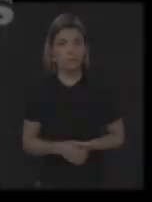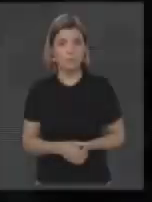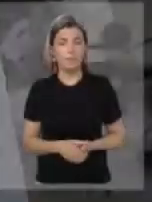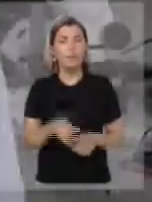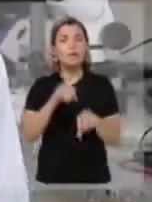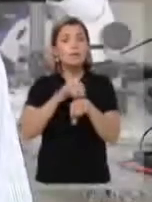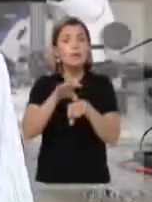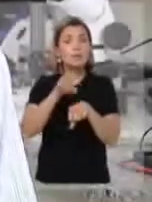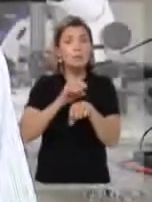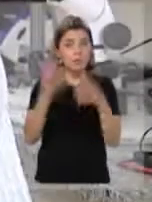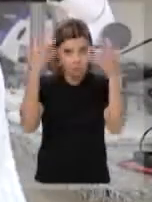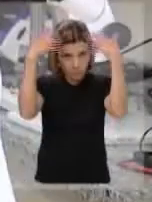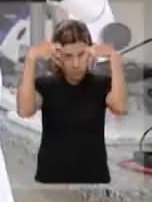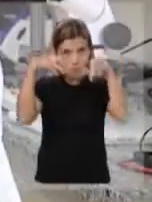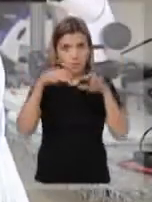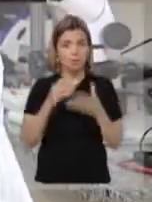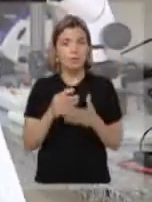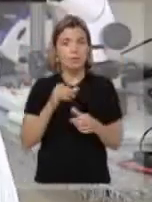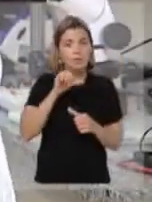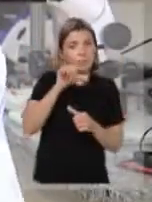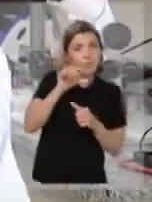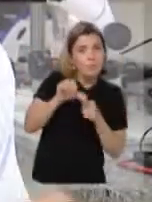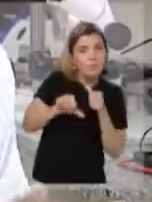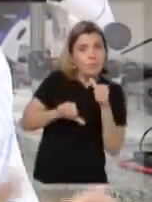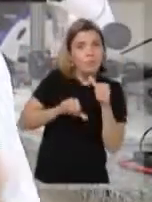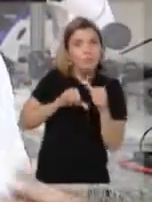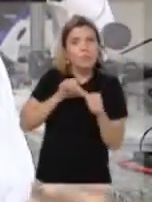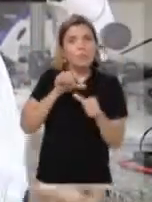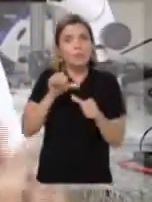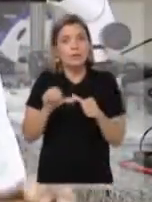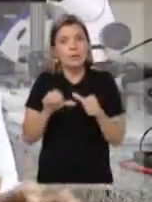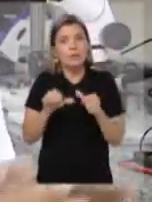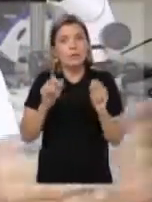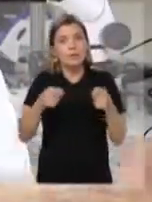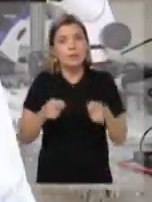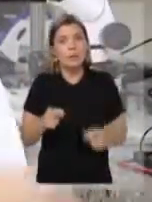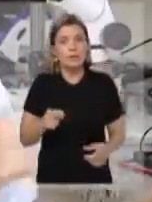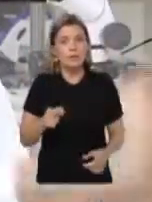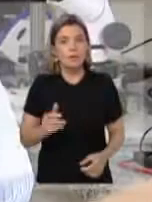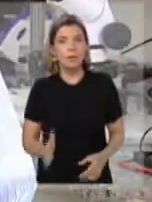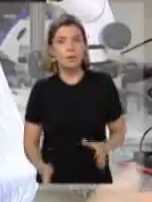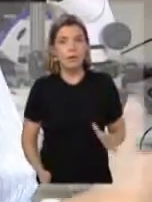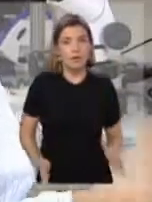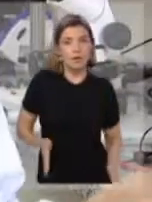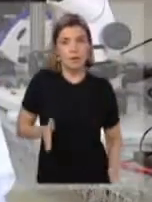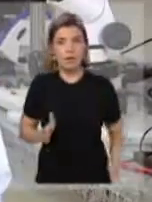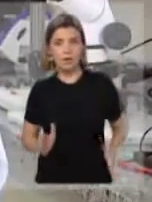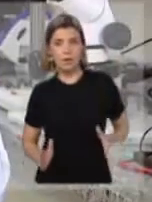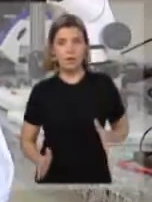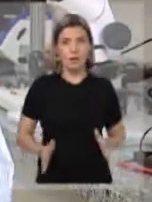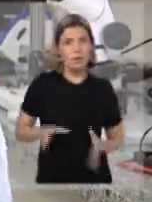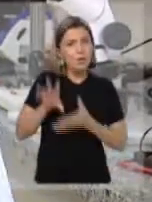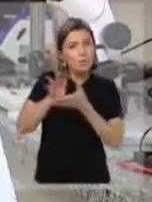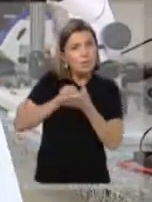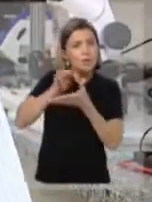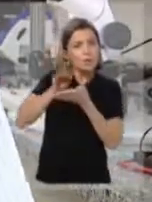Essa informação pode ser usada e convertida para um comando para ativar o braço de um robô.